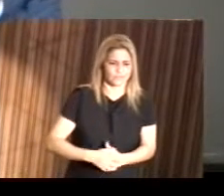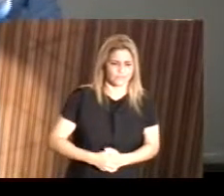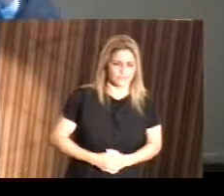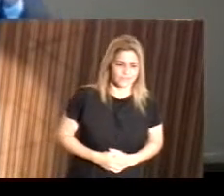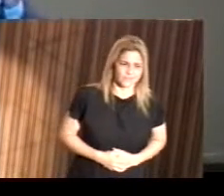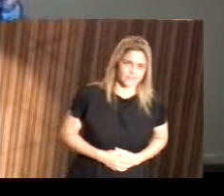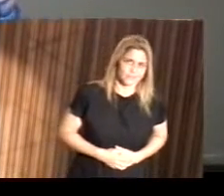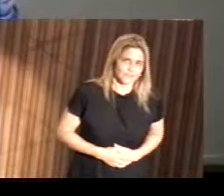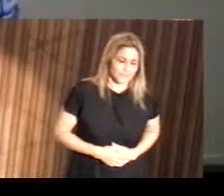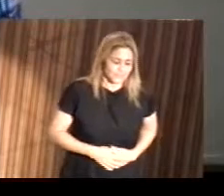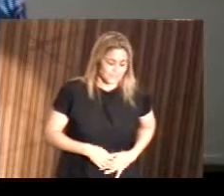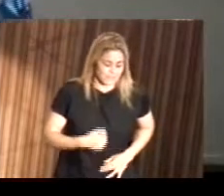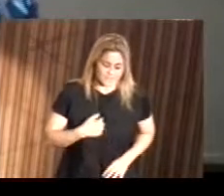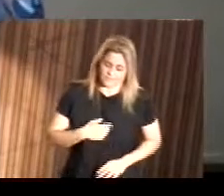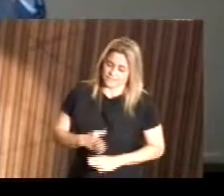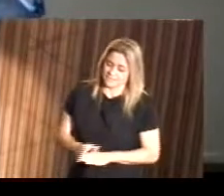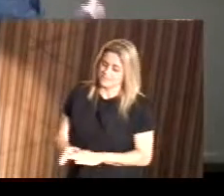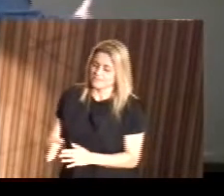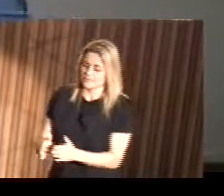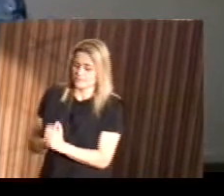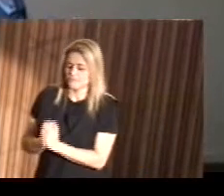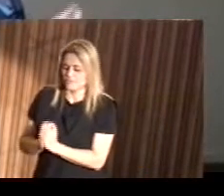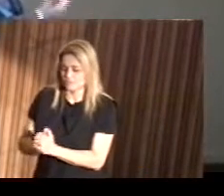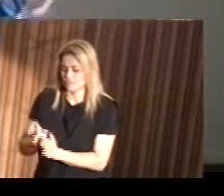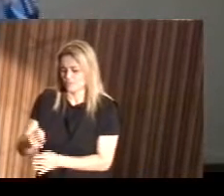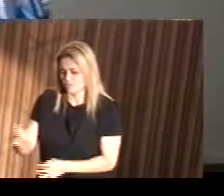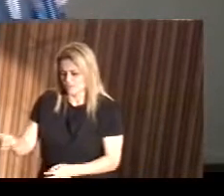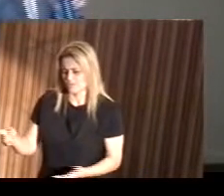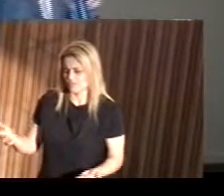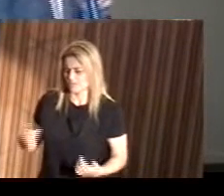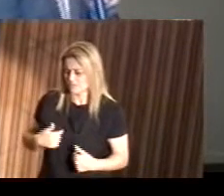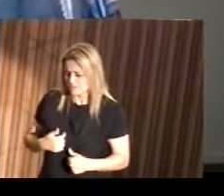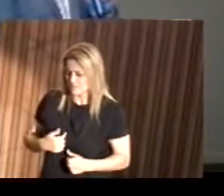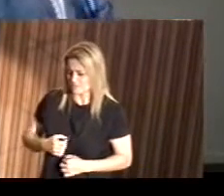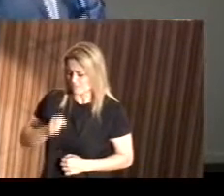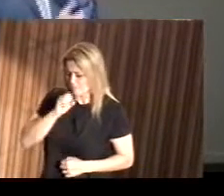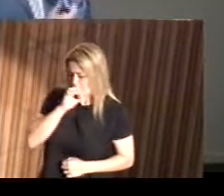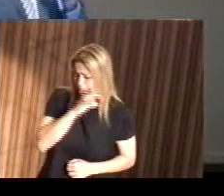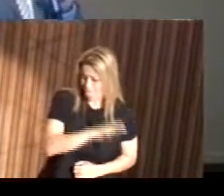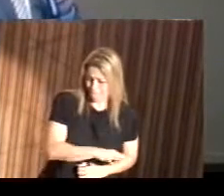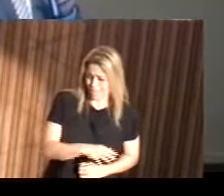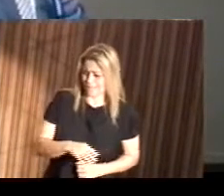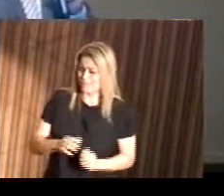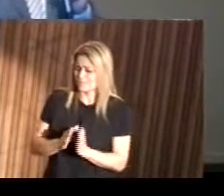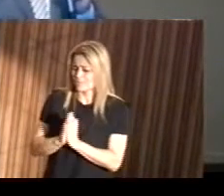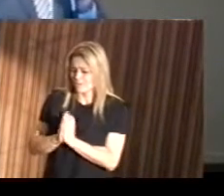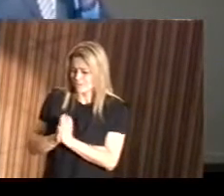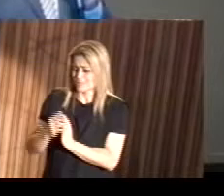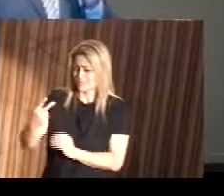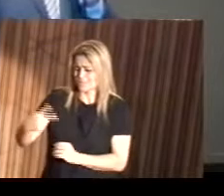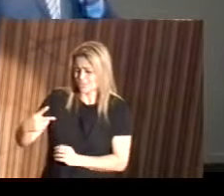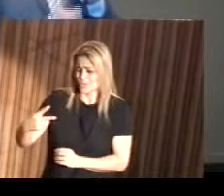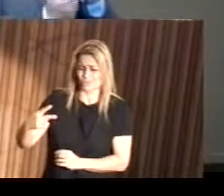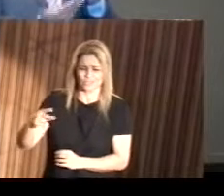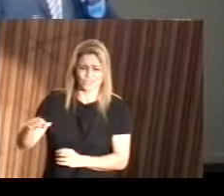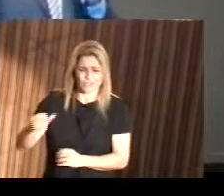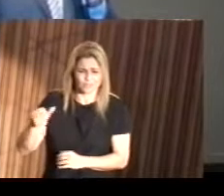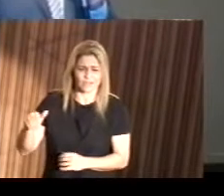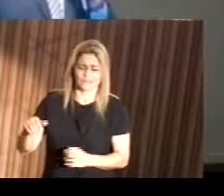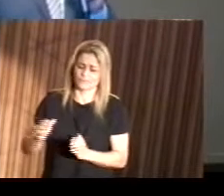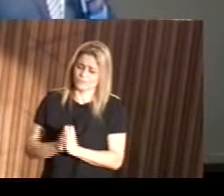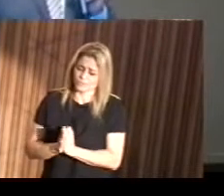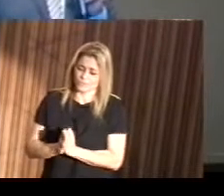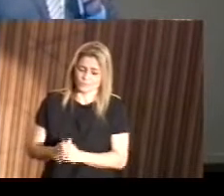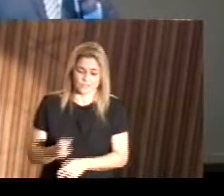Aí eu chegava para ele e dizia: professor, eu passei mal, eu tive que ir embora, o senhor não pode me dar uma segunda chamada? Vou pensar no